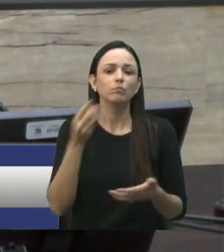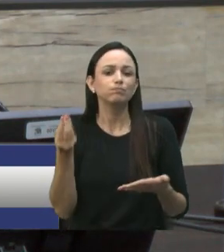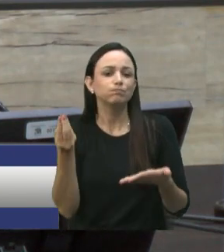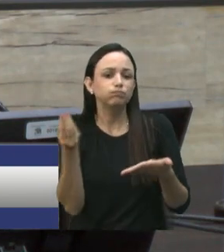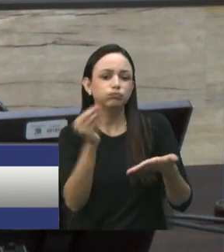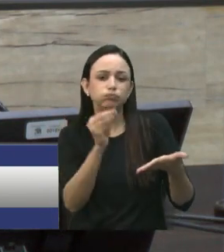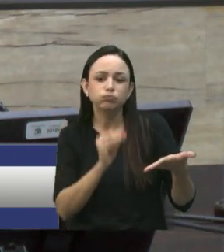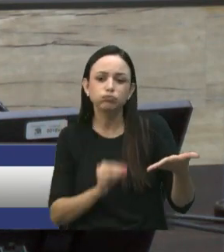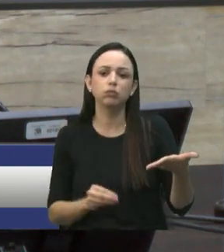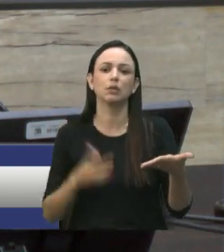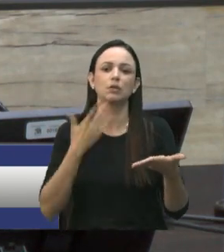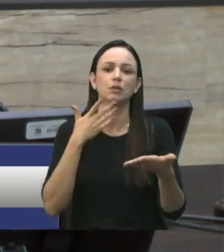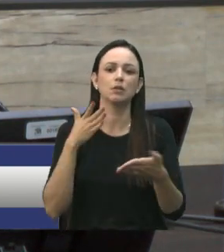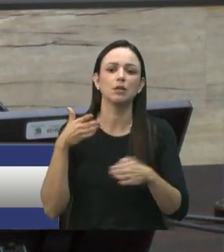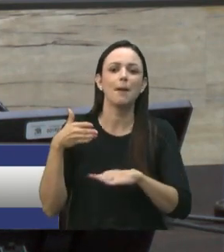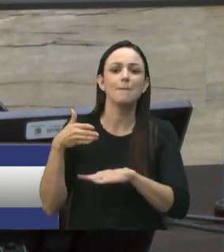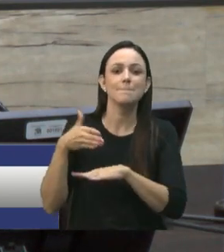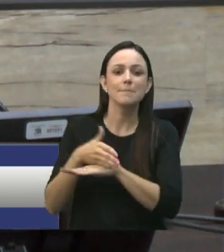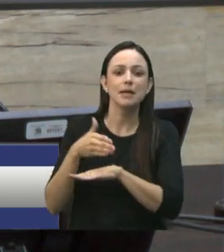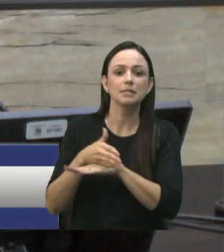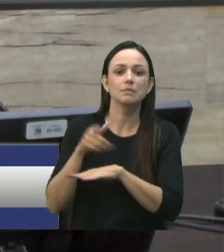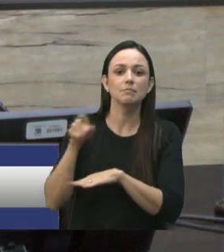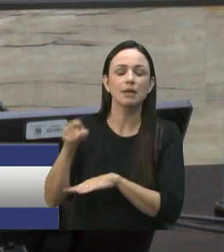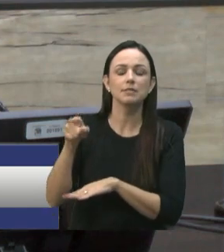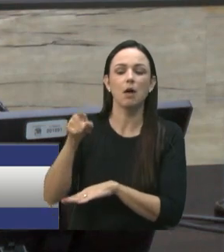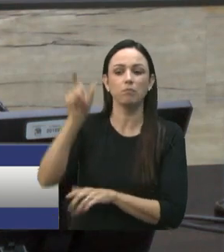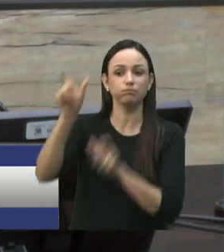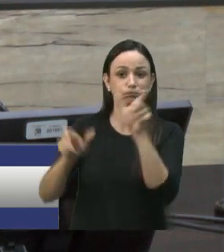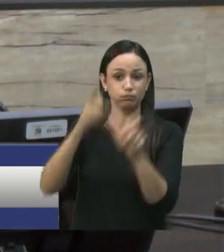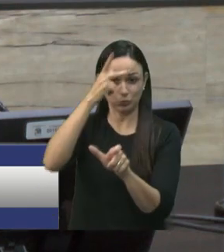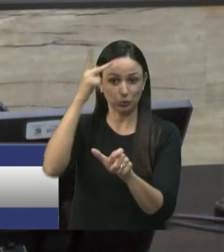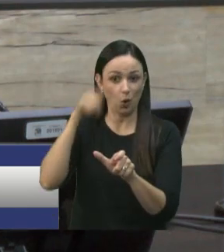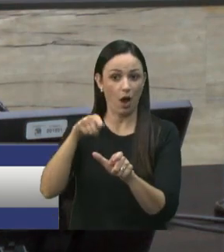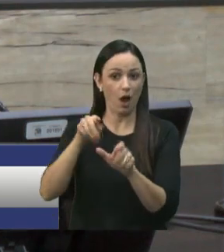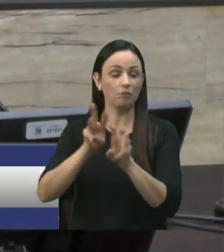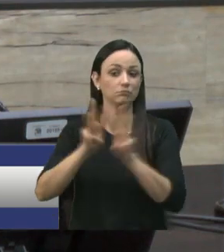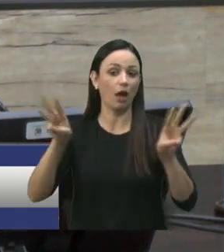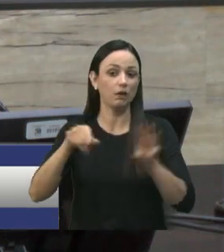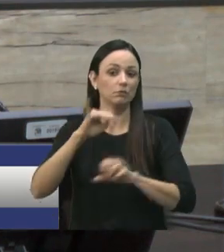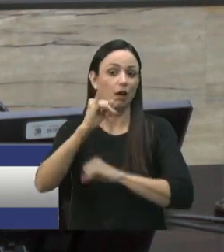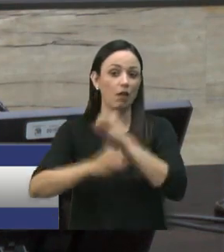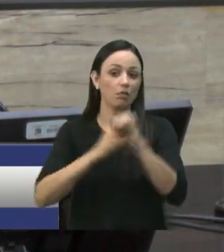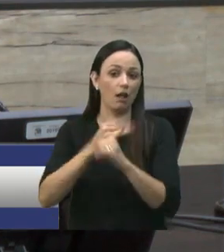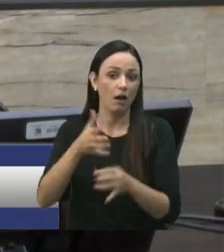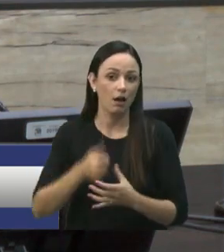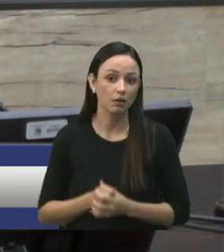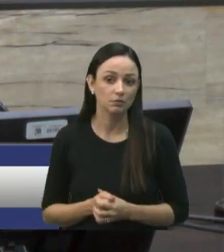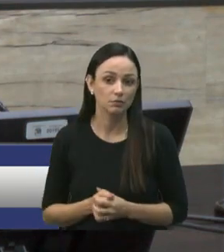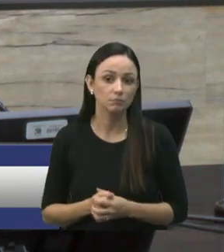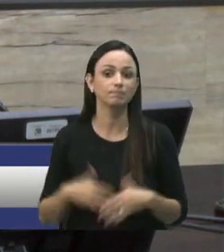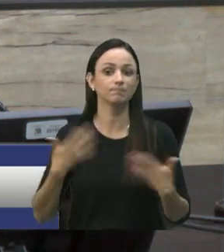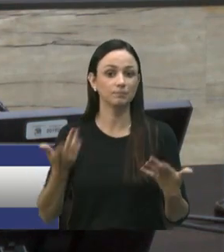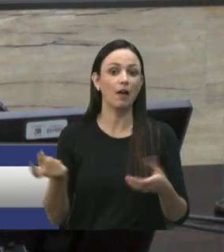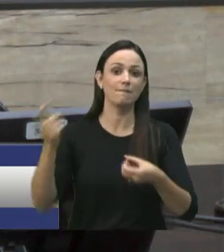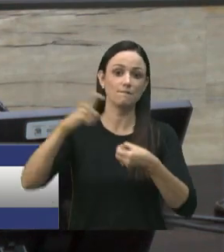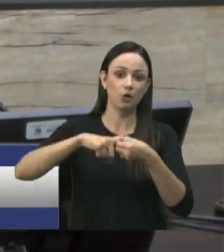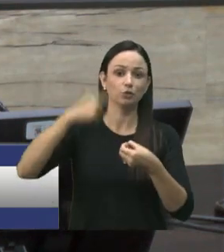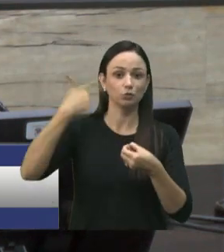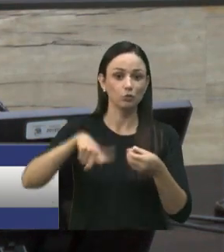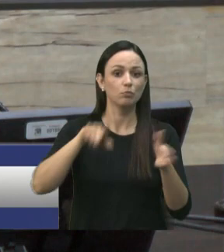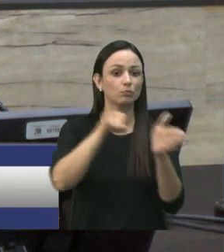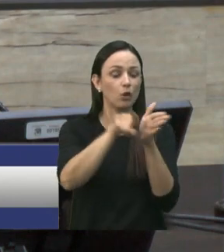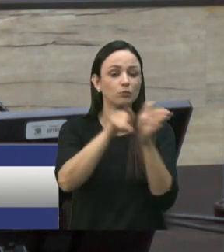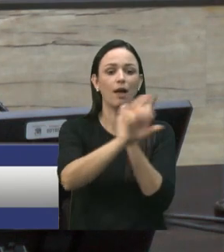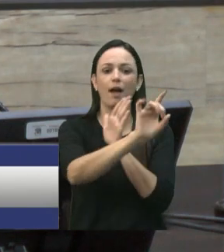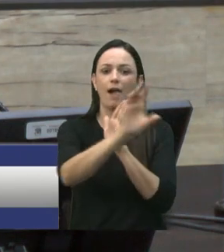história da participação do munícipe online. Talvez a gente volte de novo com essa ferramenta para a gente usar isso, fazer por bairro e